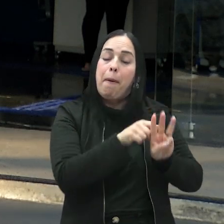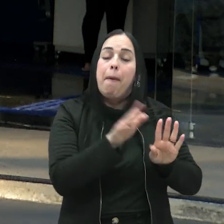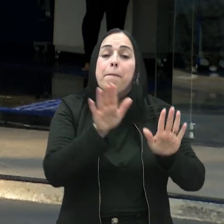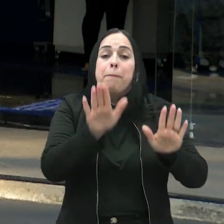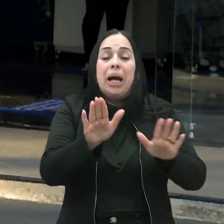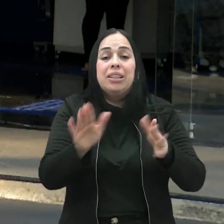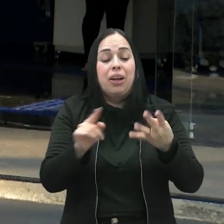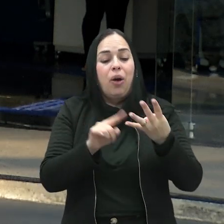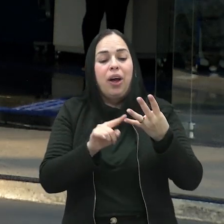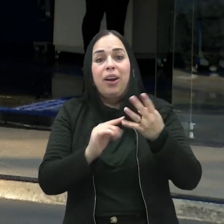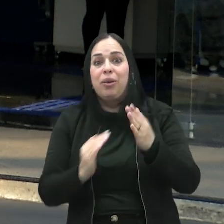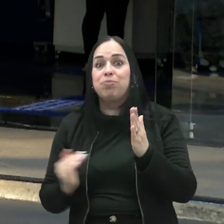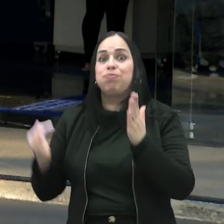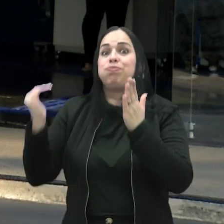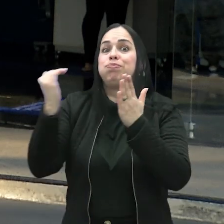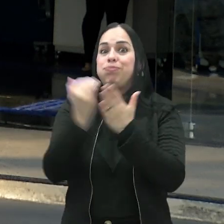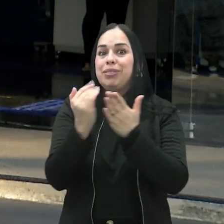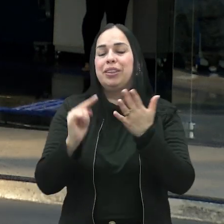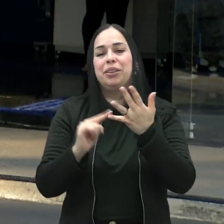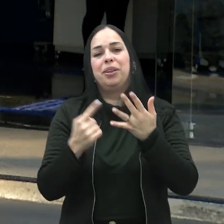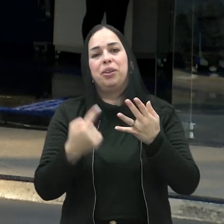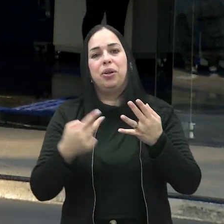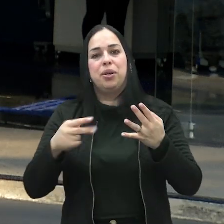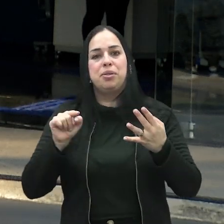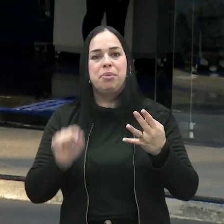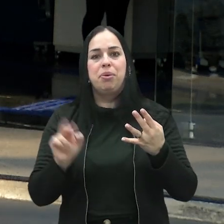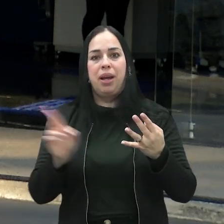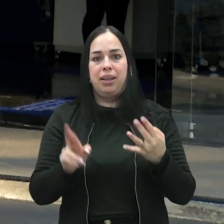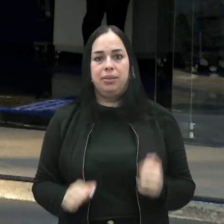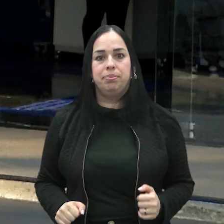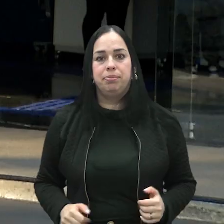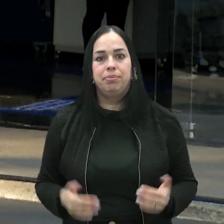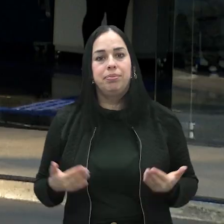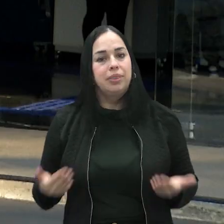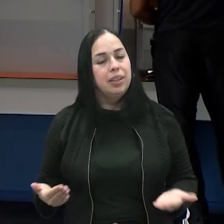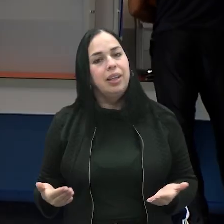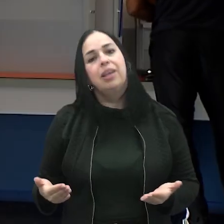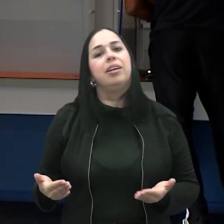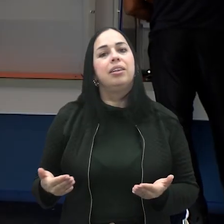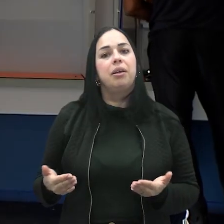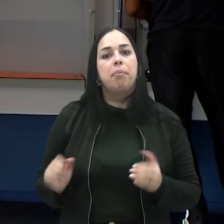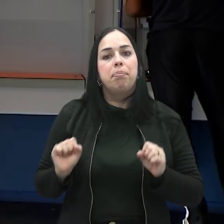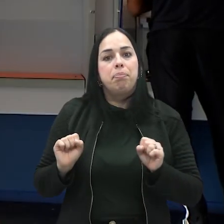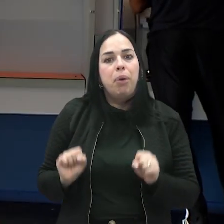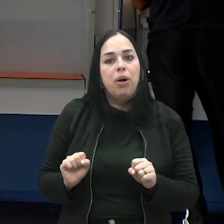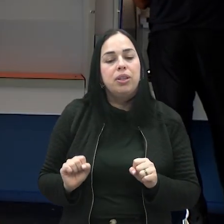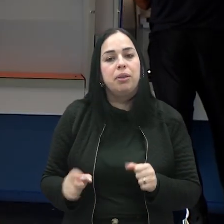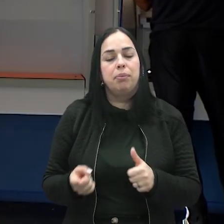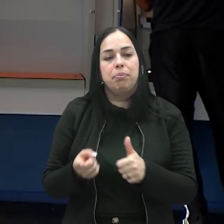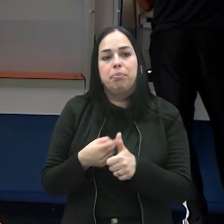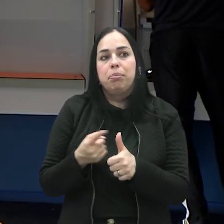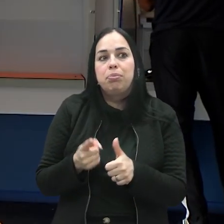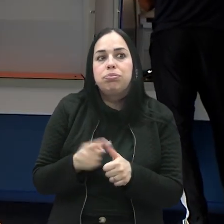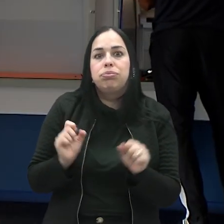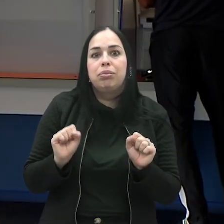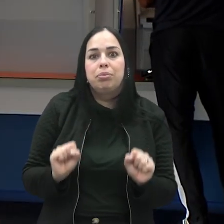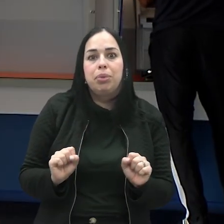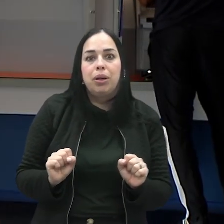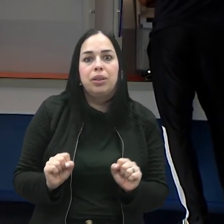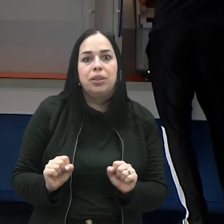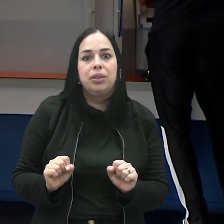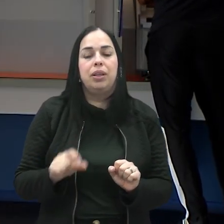Mas esse valor aumentou e o limite passou a ser de R$ 12.000. Os caminhos que ela pode percorrer: primeiro, ela